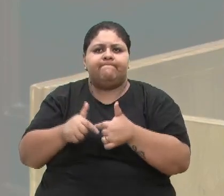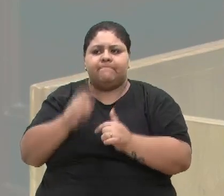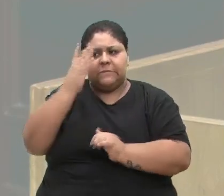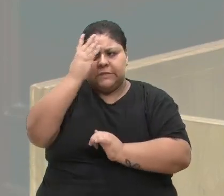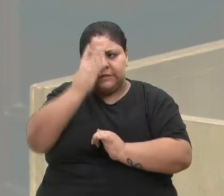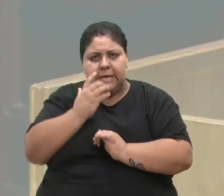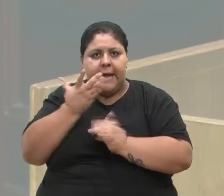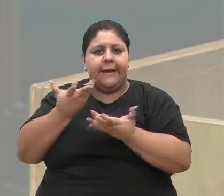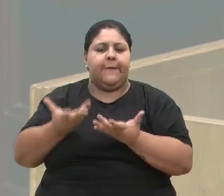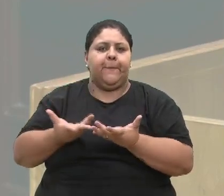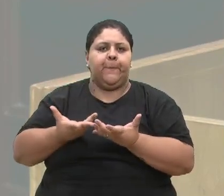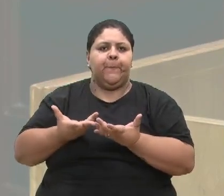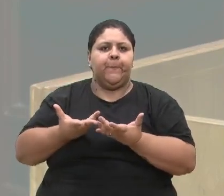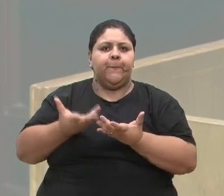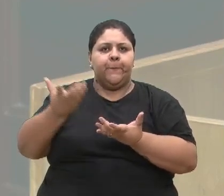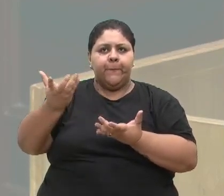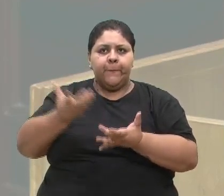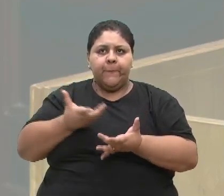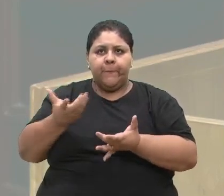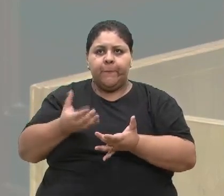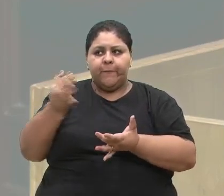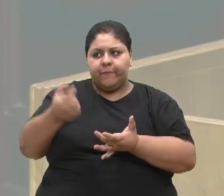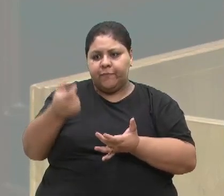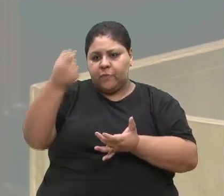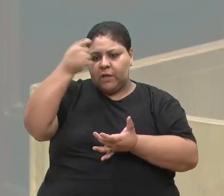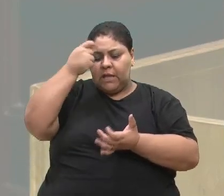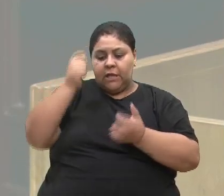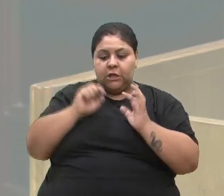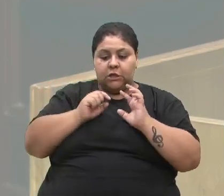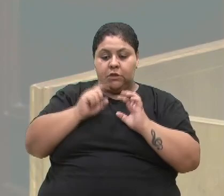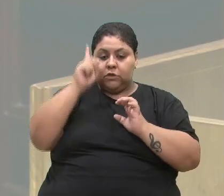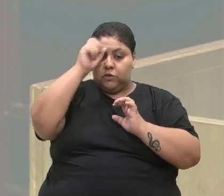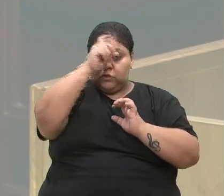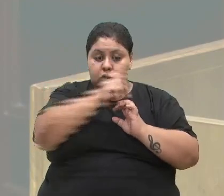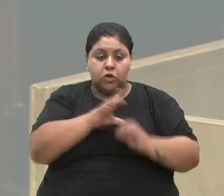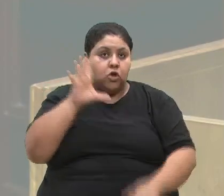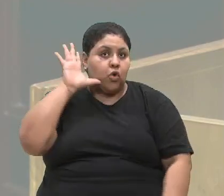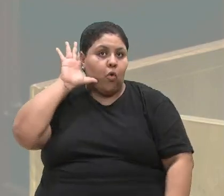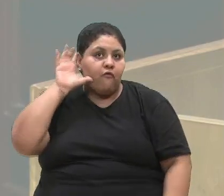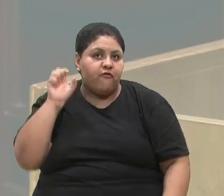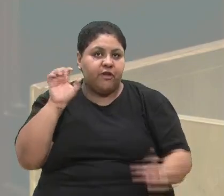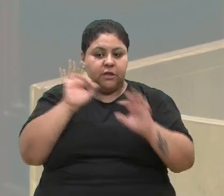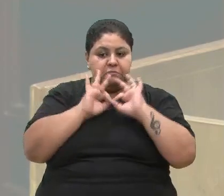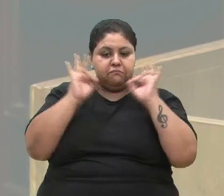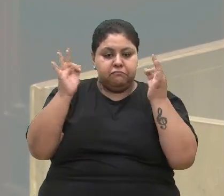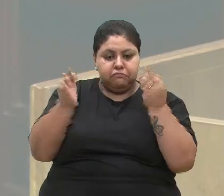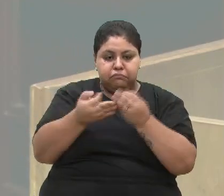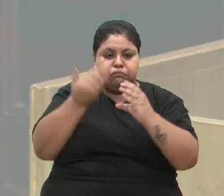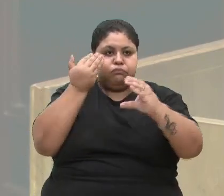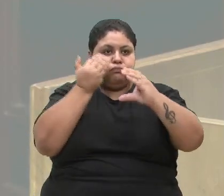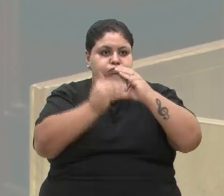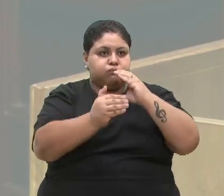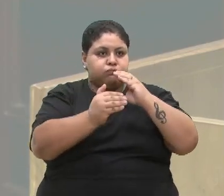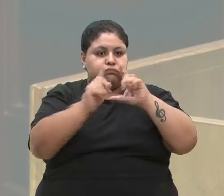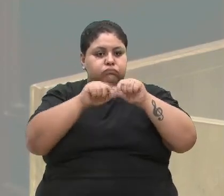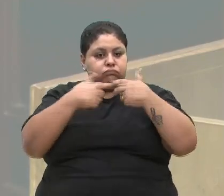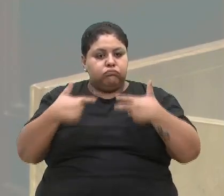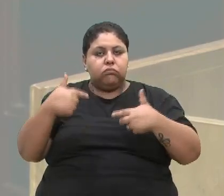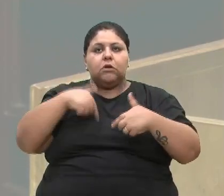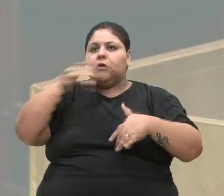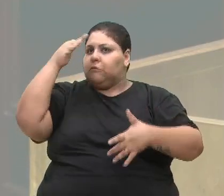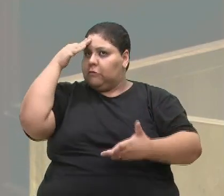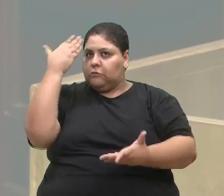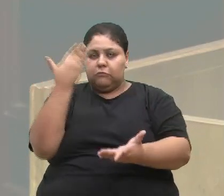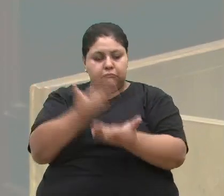séria, né, buscando compreender as dificuldades, ouvindo as famílias, encaminhando ações, eu tenho certeza